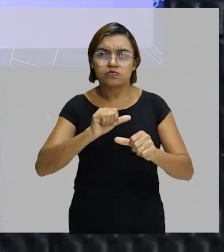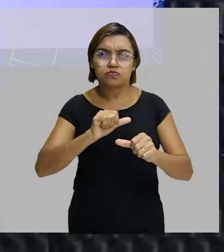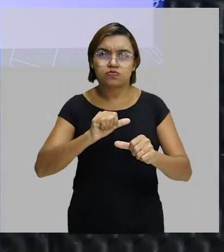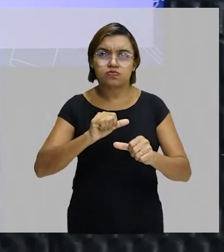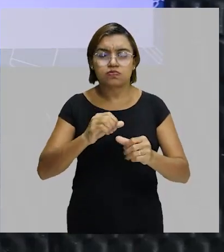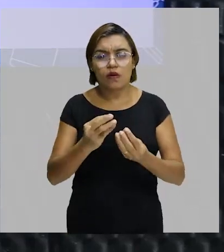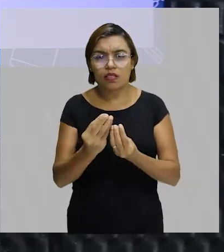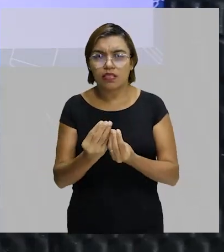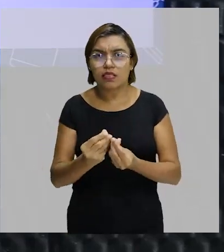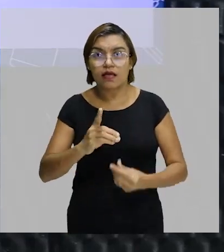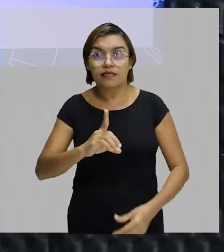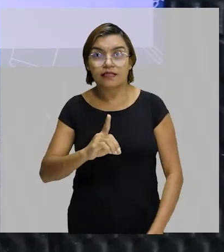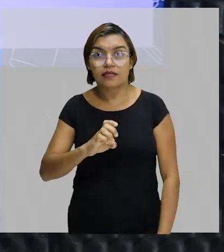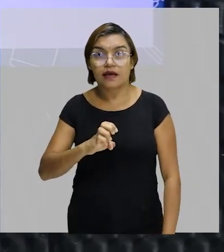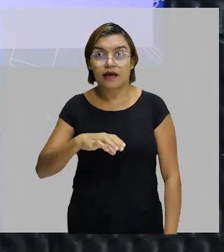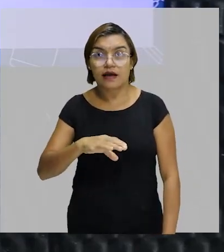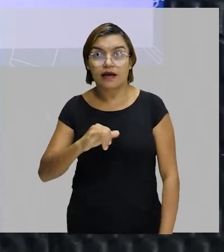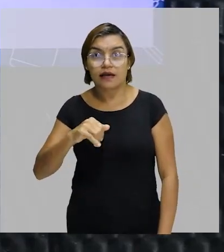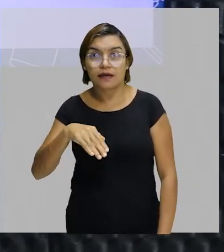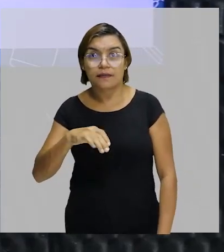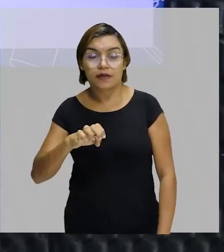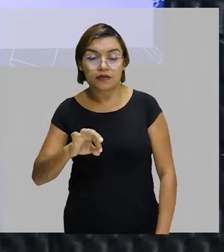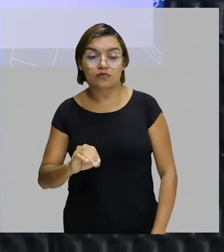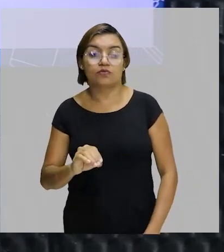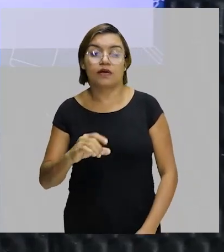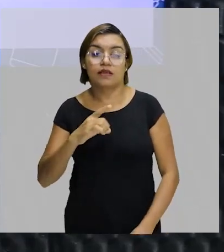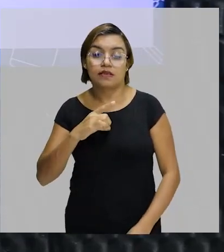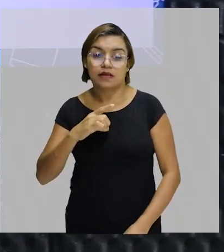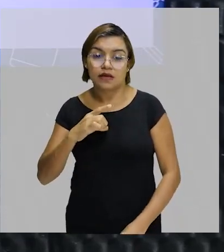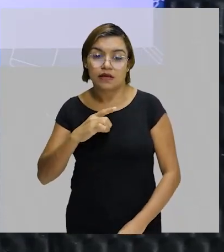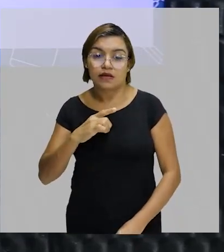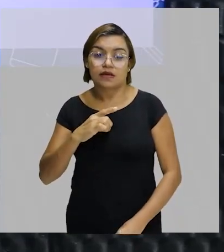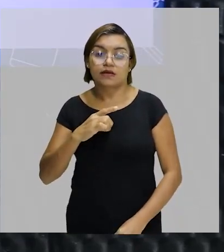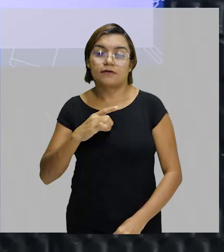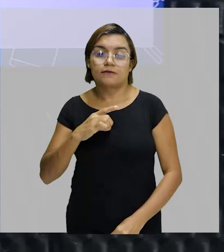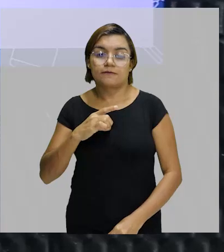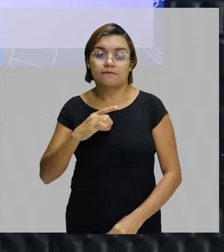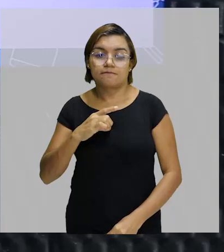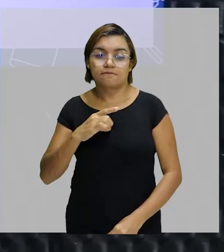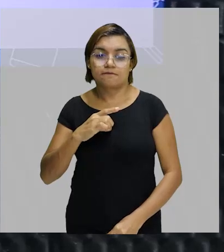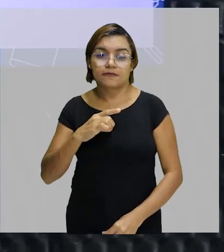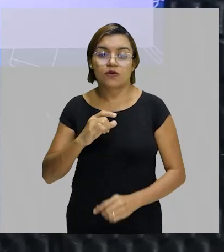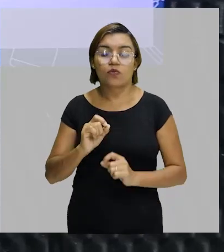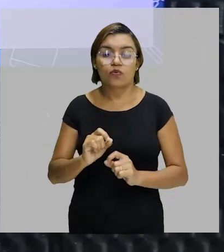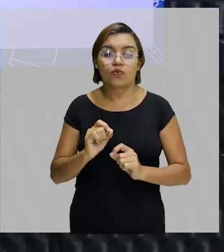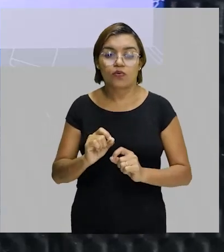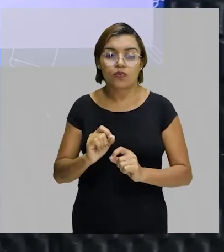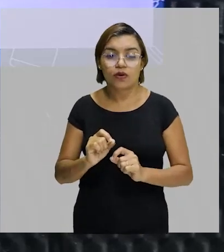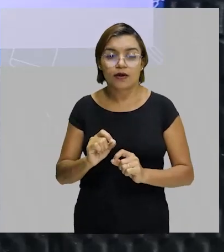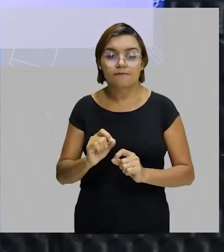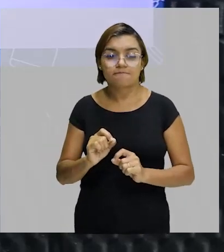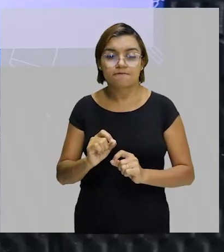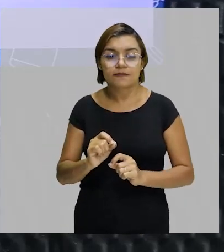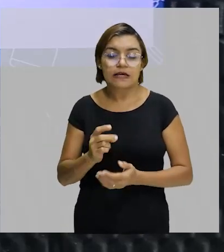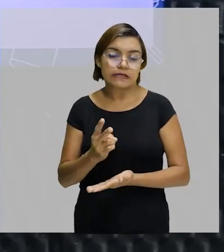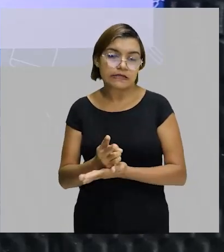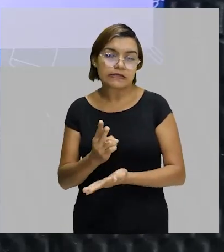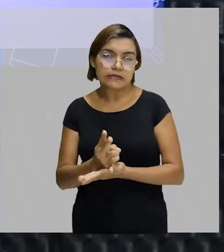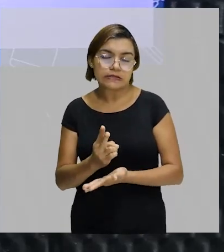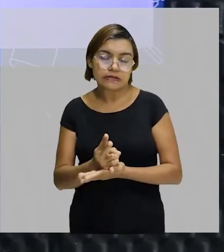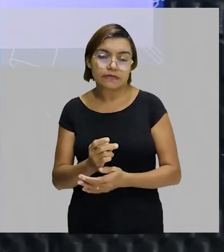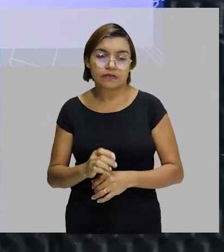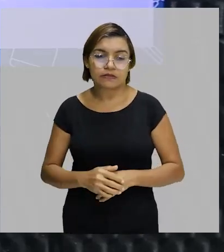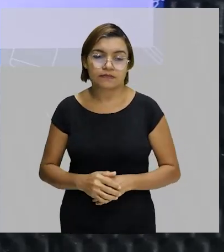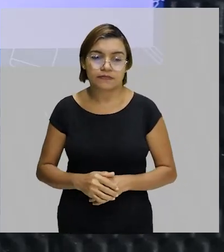ou decaimentos, ele consiga obter a estabilidade. A questão é que as emissões e